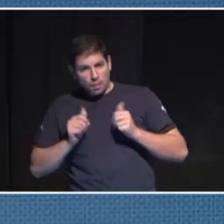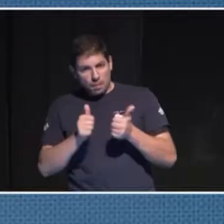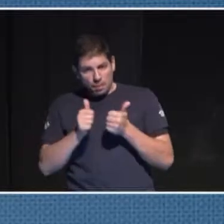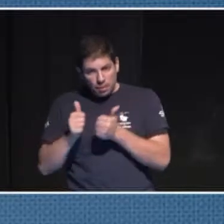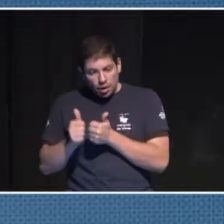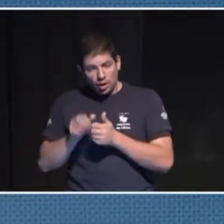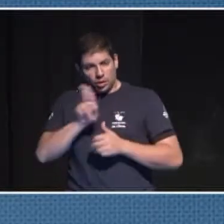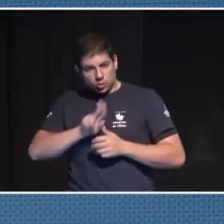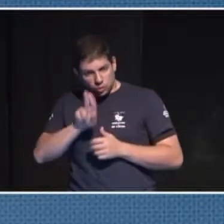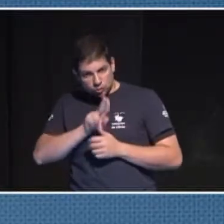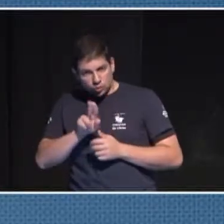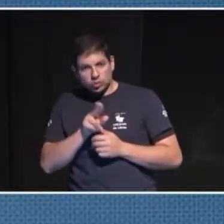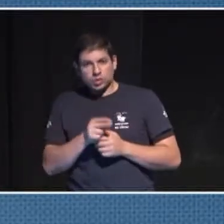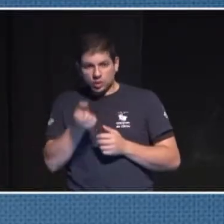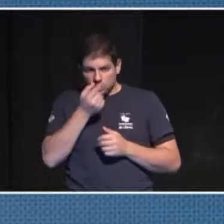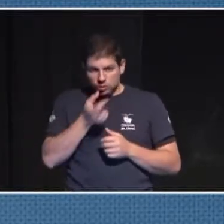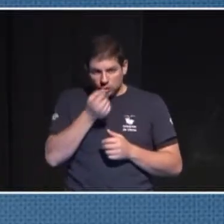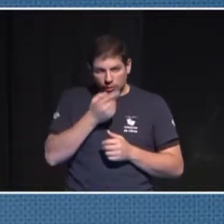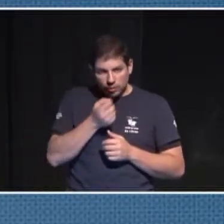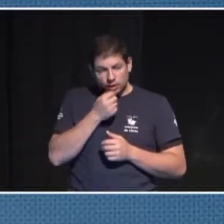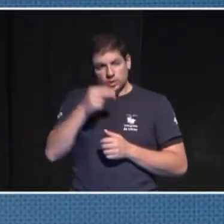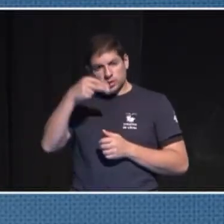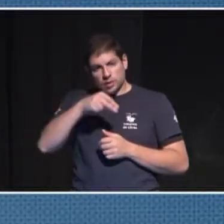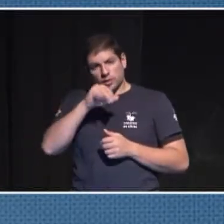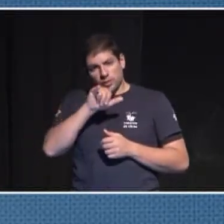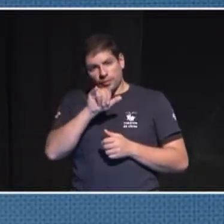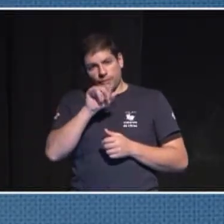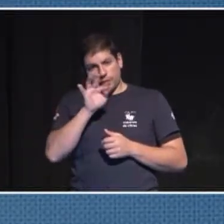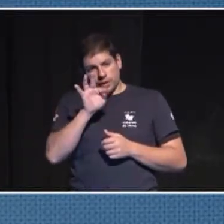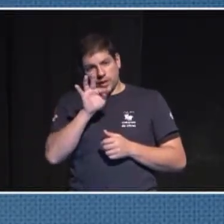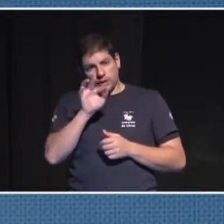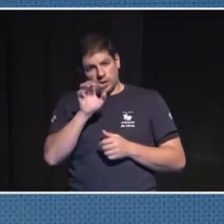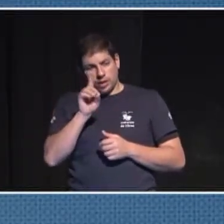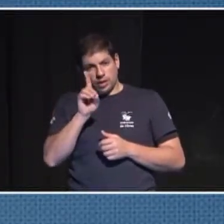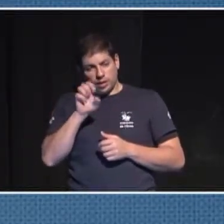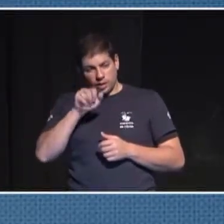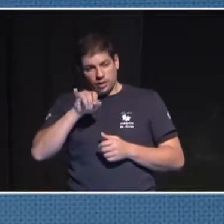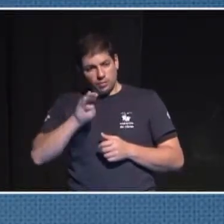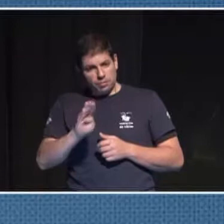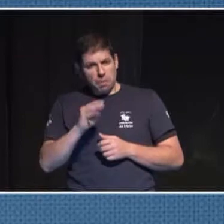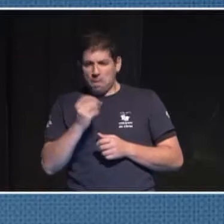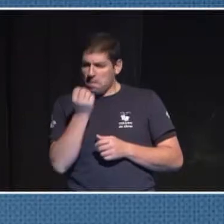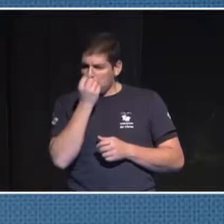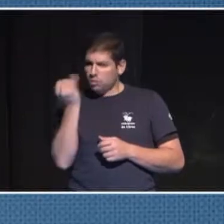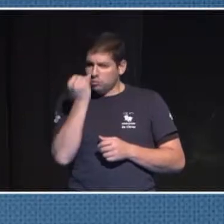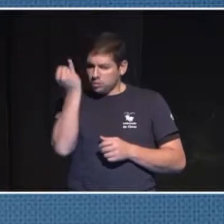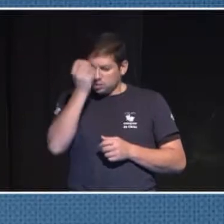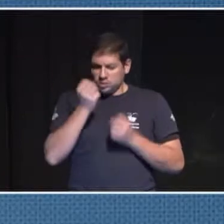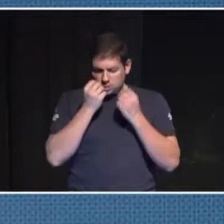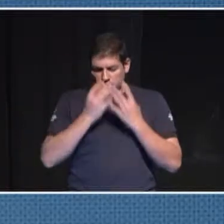uso nos pacientes usando o nintedanib foi significativa.